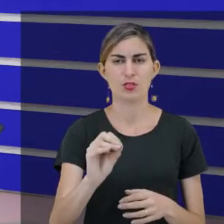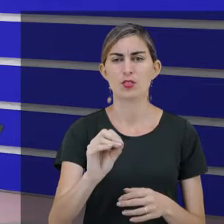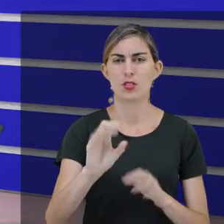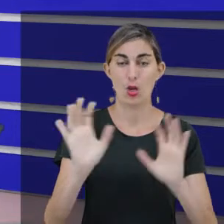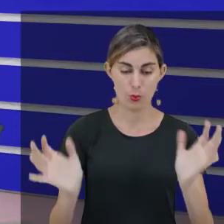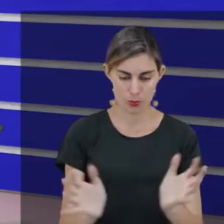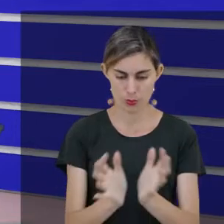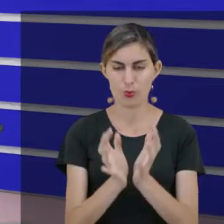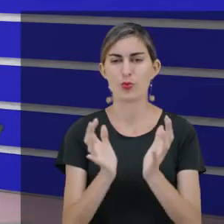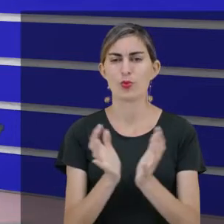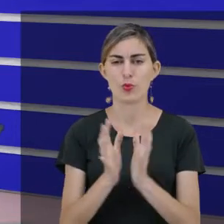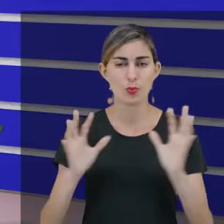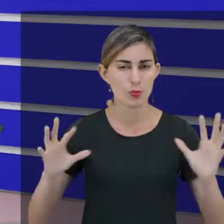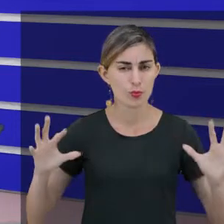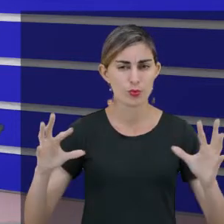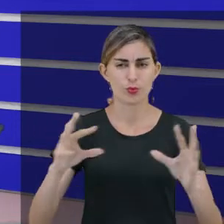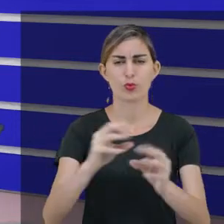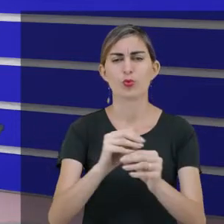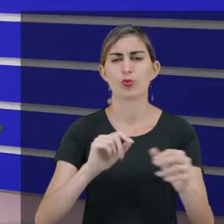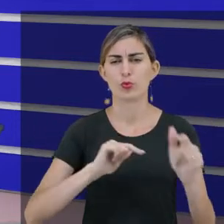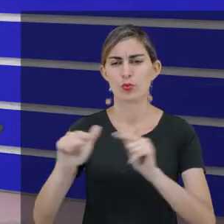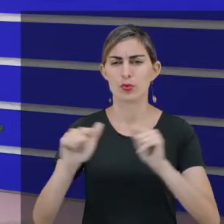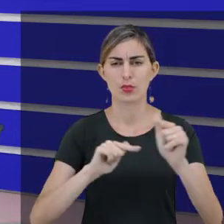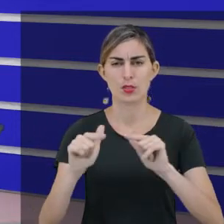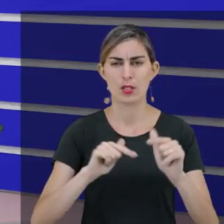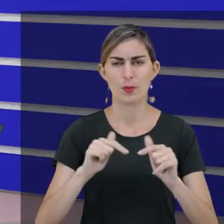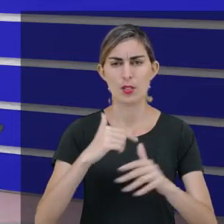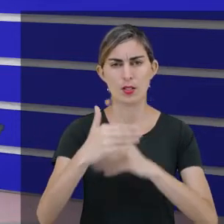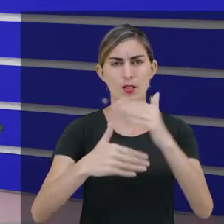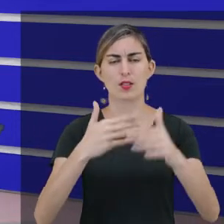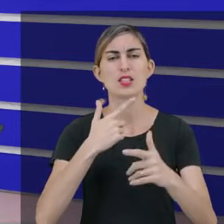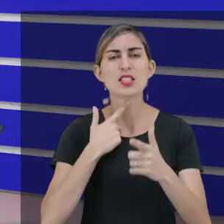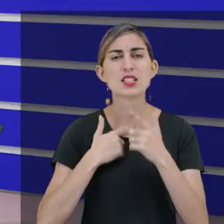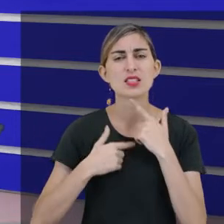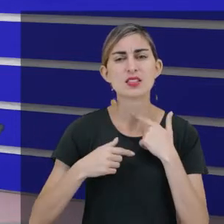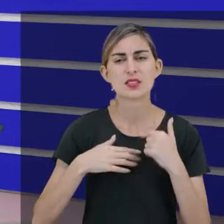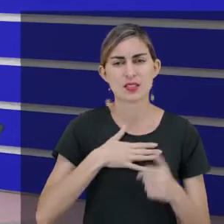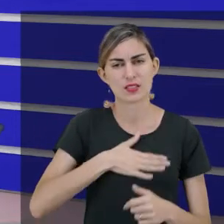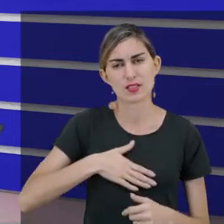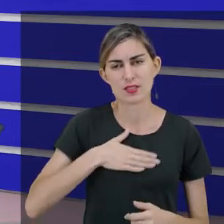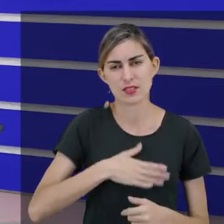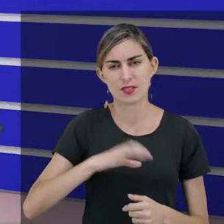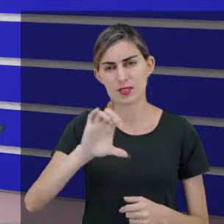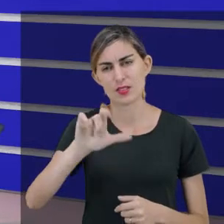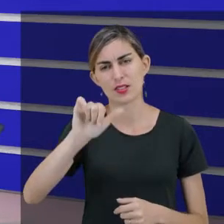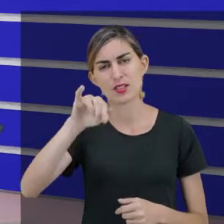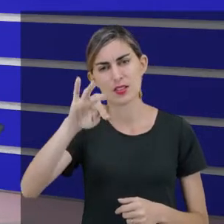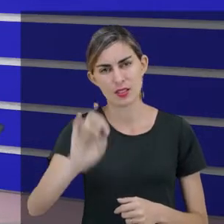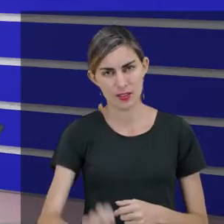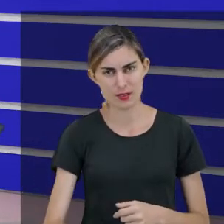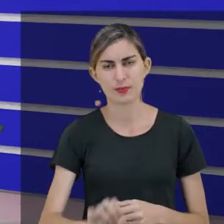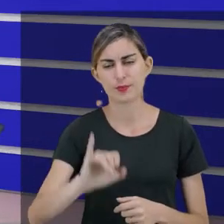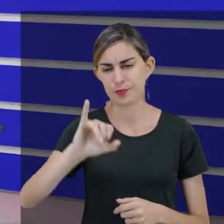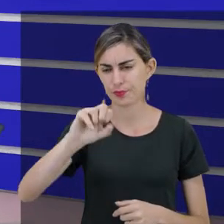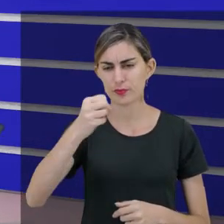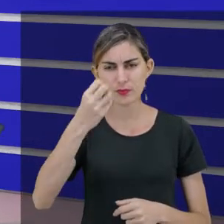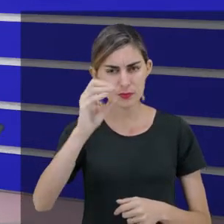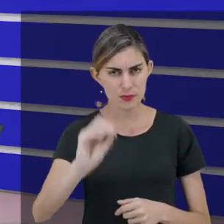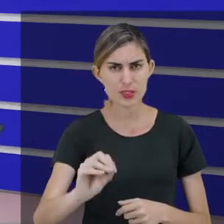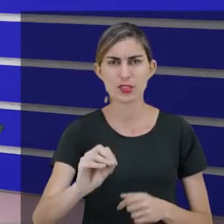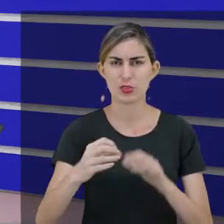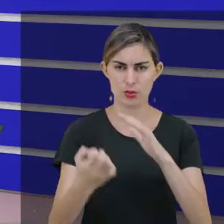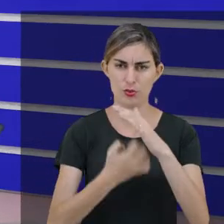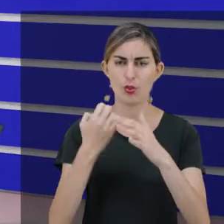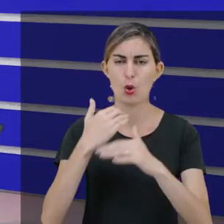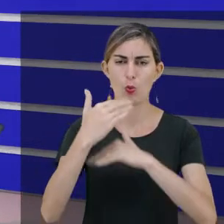time e que todo mundo vai trabalhar para aumentar a satisfação do cliente. Eu acho que o grande legado que o ISO pode deixar para uma organização